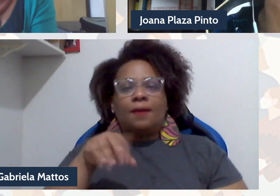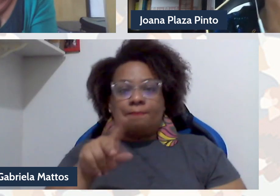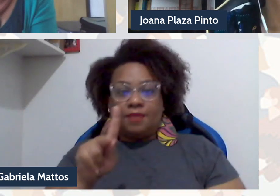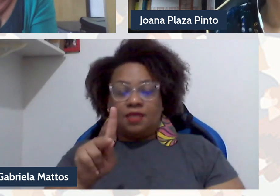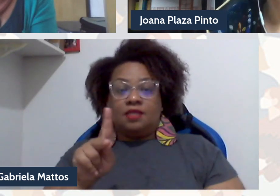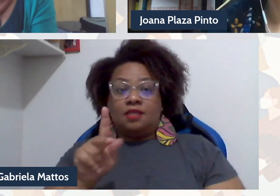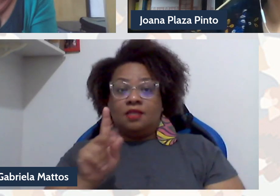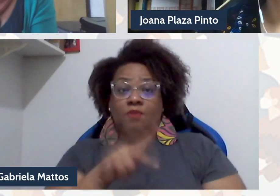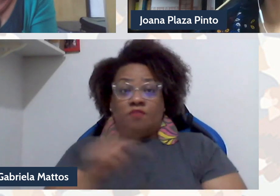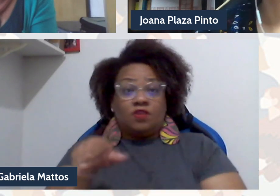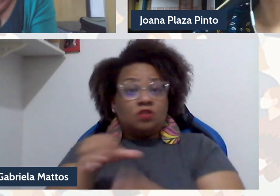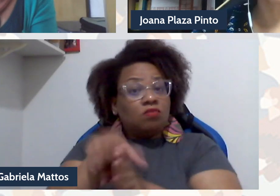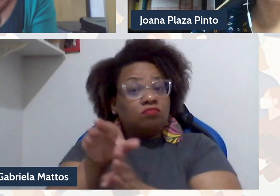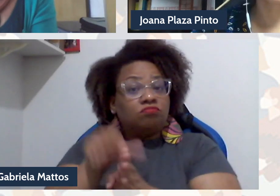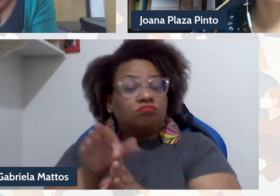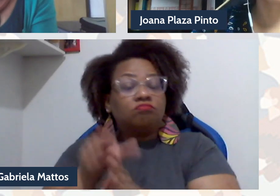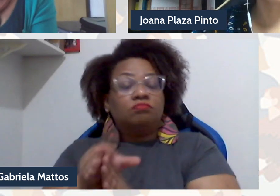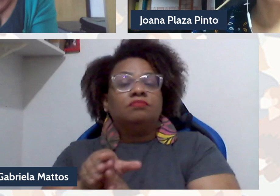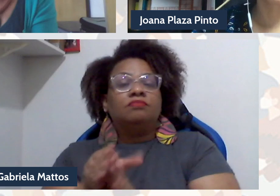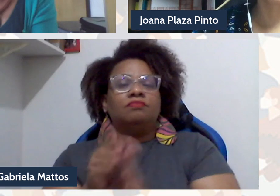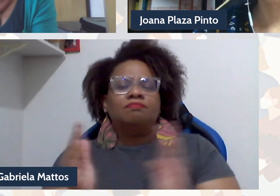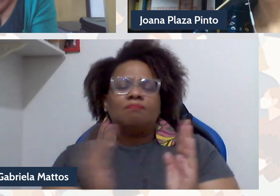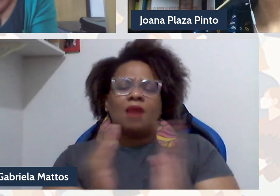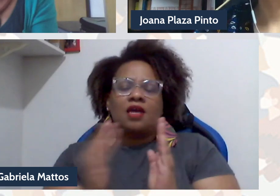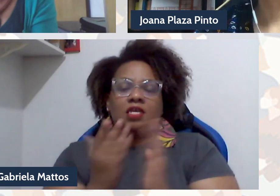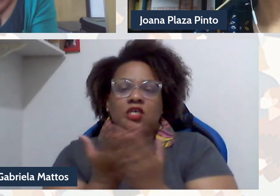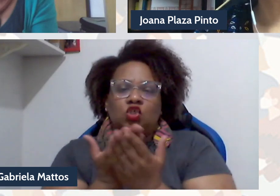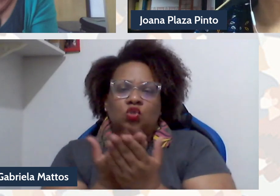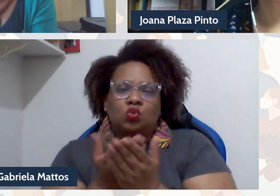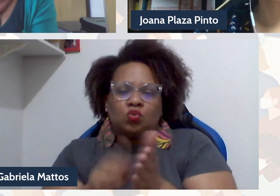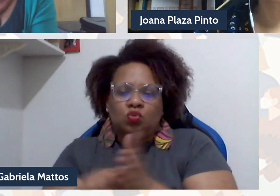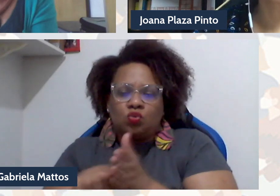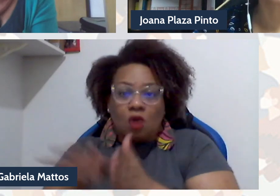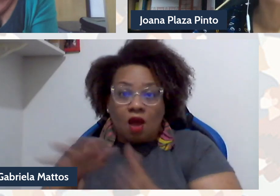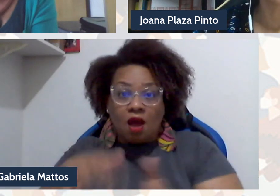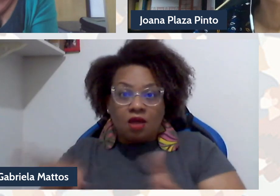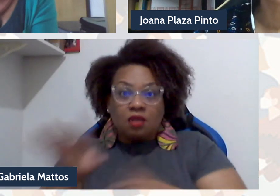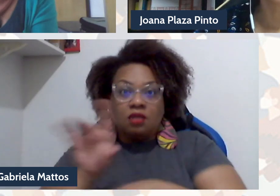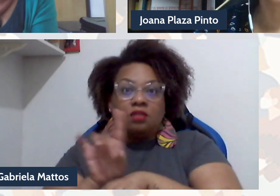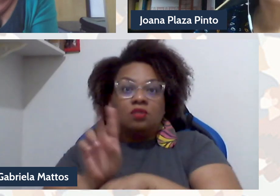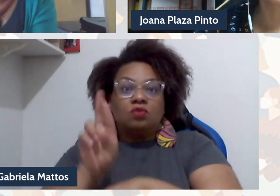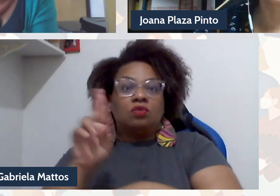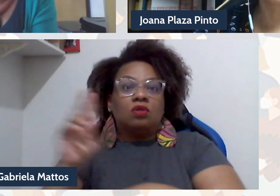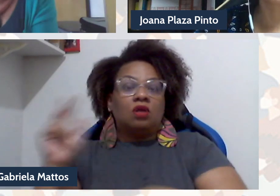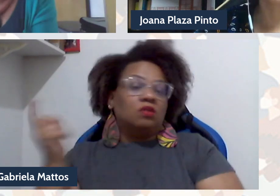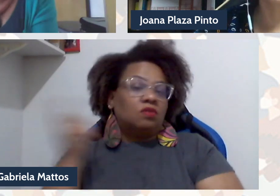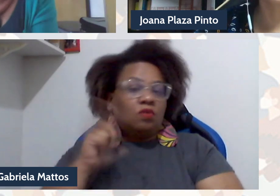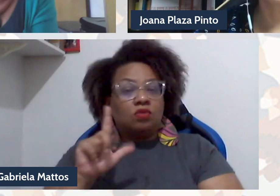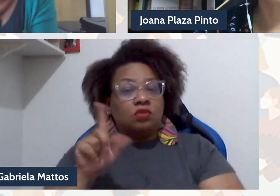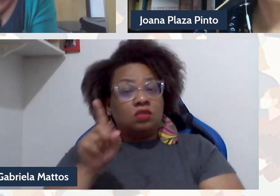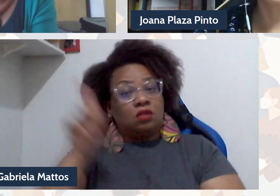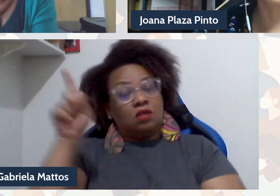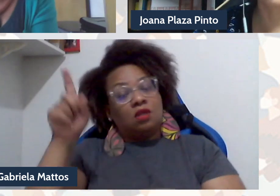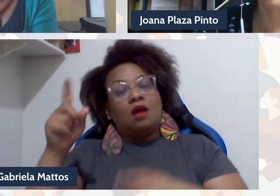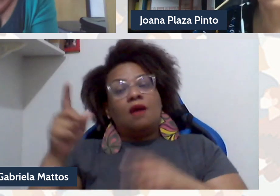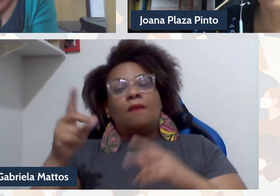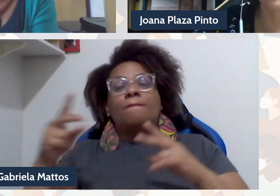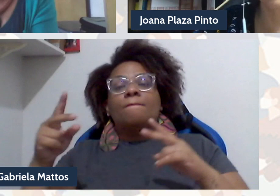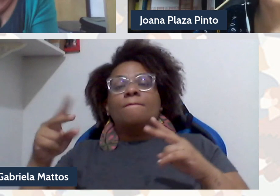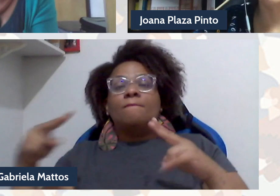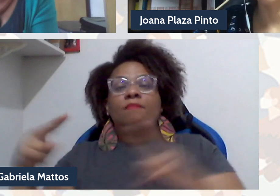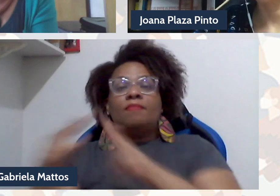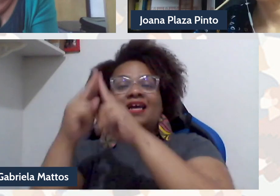Parte dos seus estudos doutorais foi realizado em Paris, de 99 a 2000,